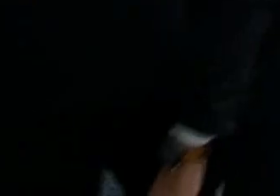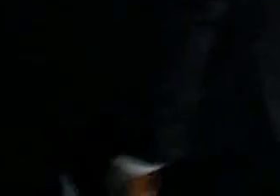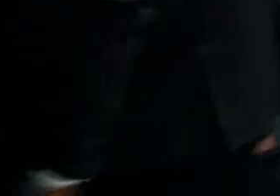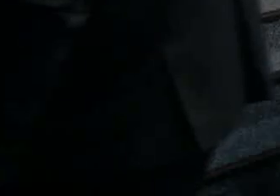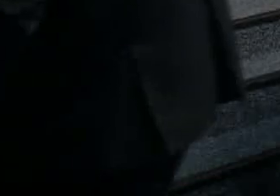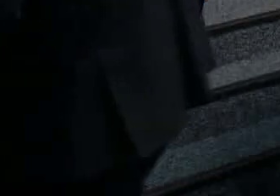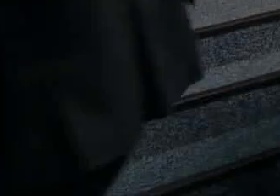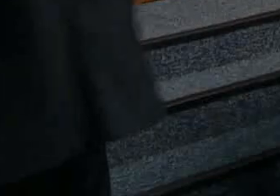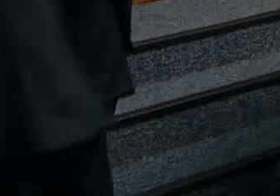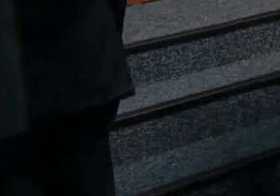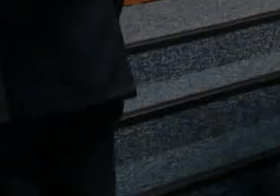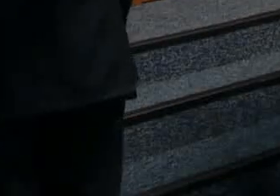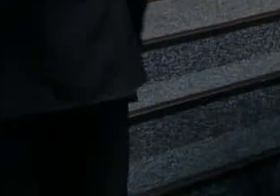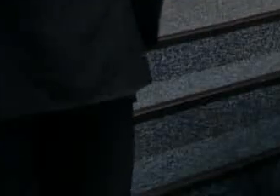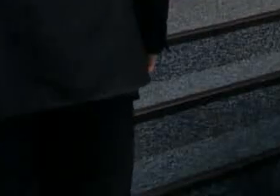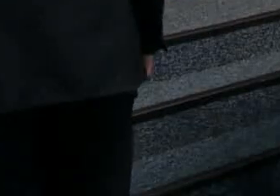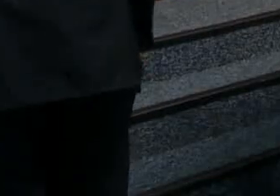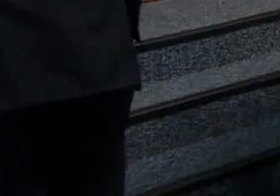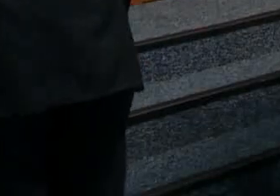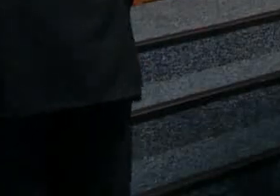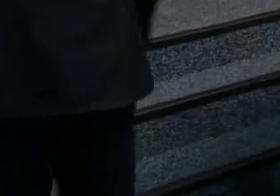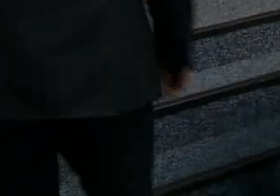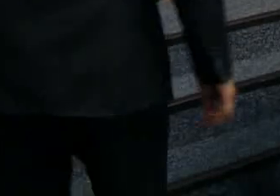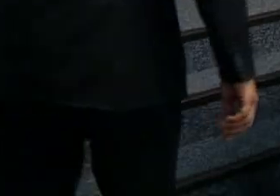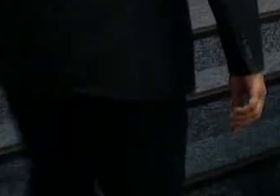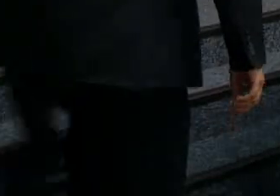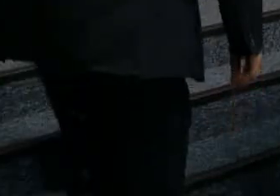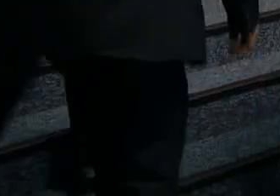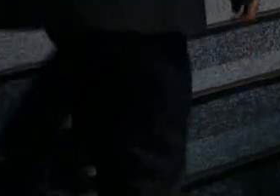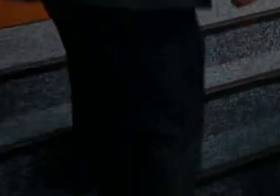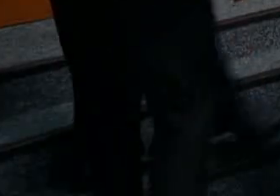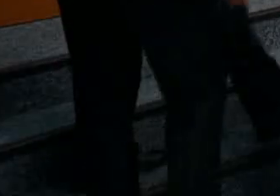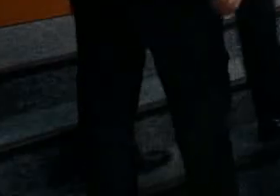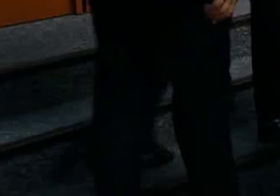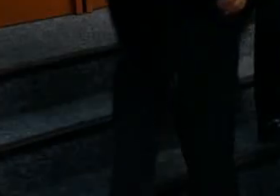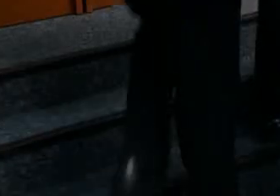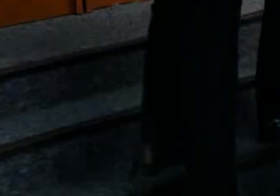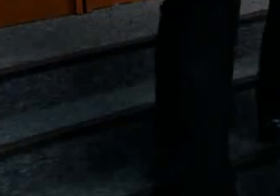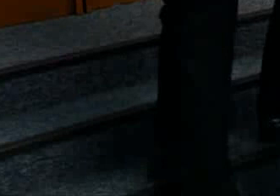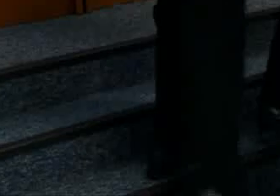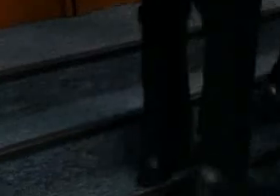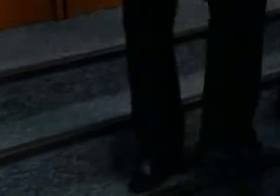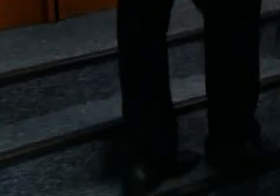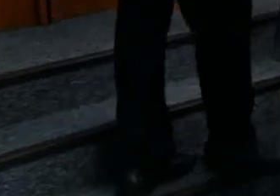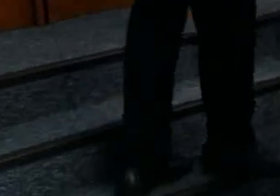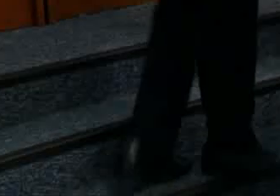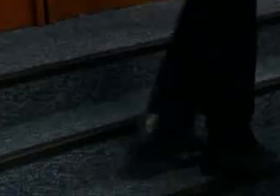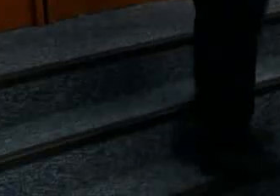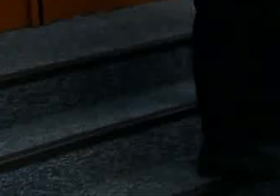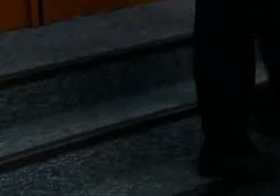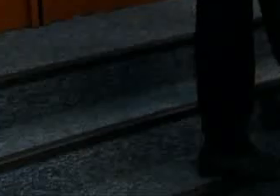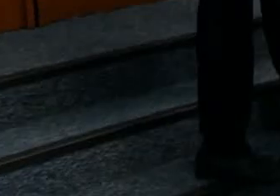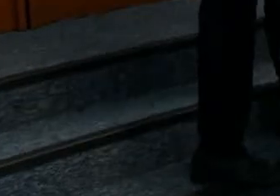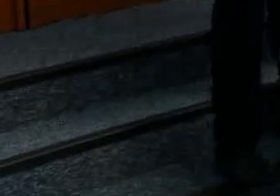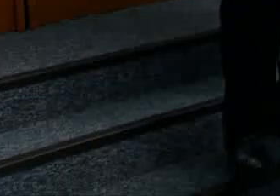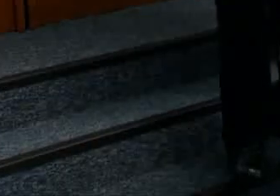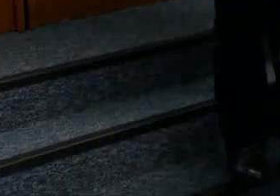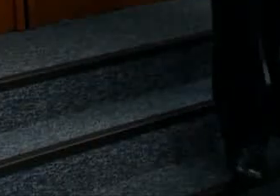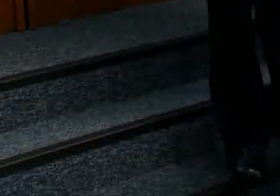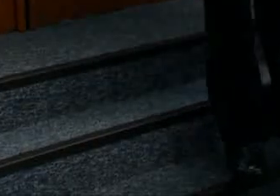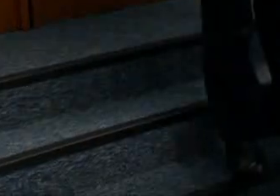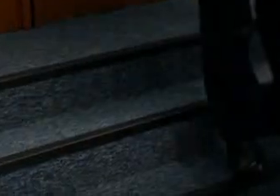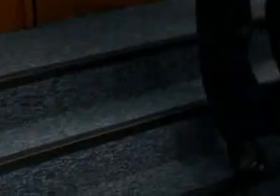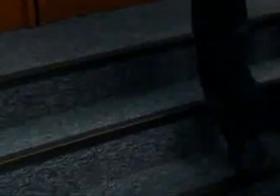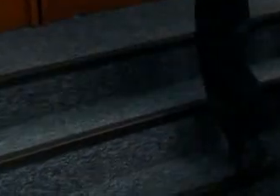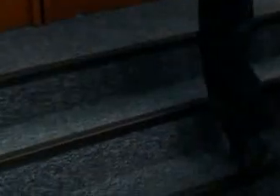Bom, obrigado aí pela lembrança, vereadora Yara, vereadora Fernanda, demais vereadores.